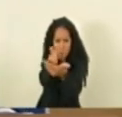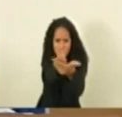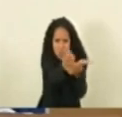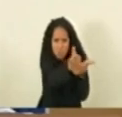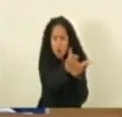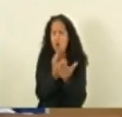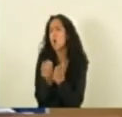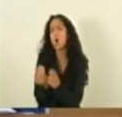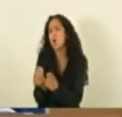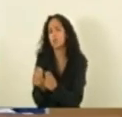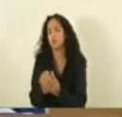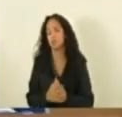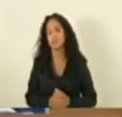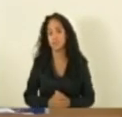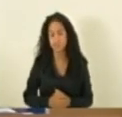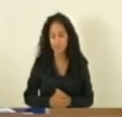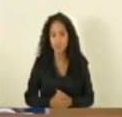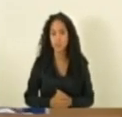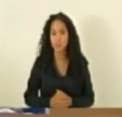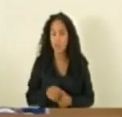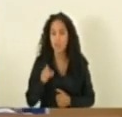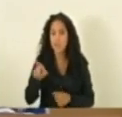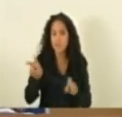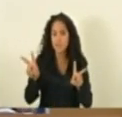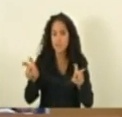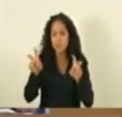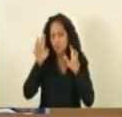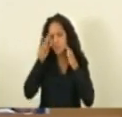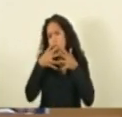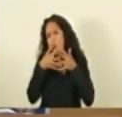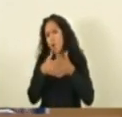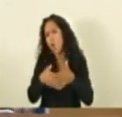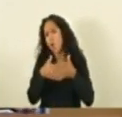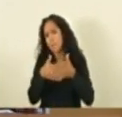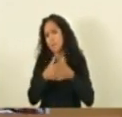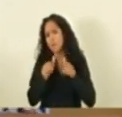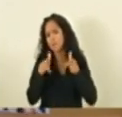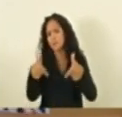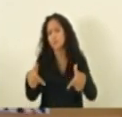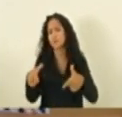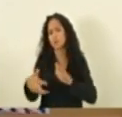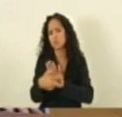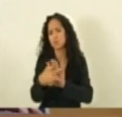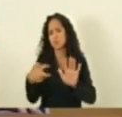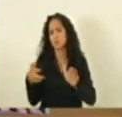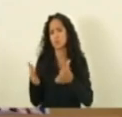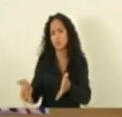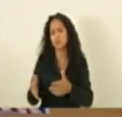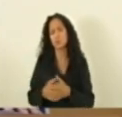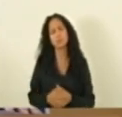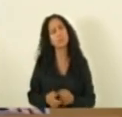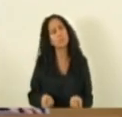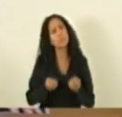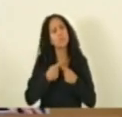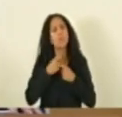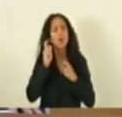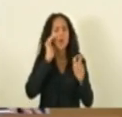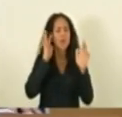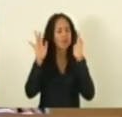o que torna muito complexo a ação nesse tipo de crime. E refletindo,